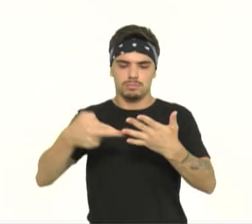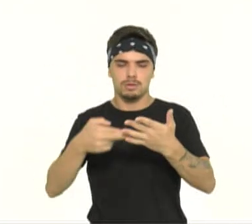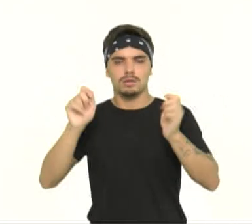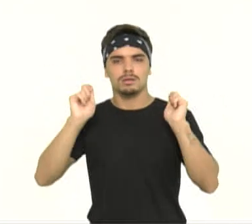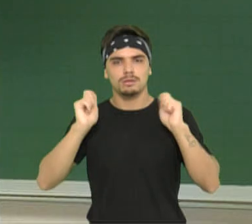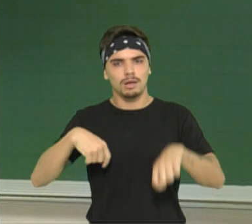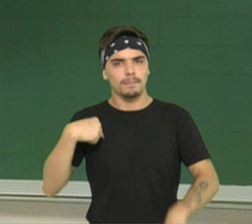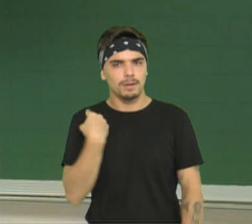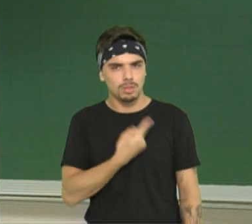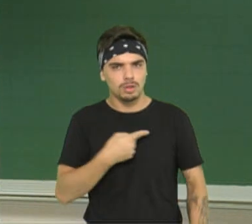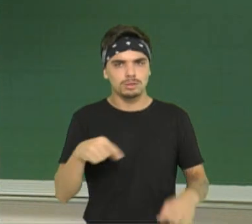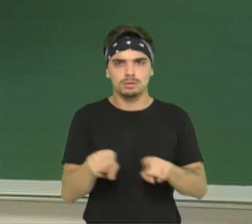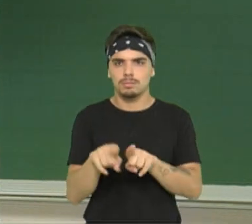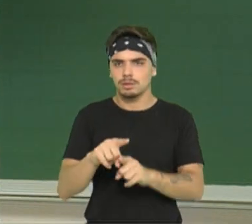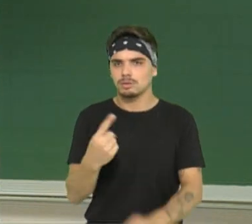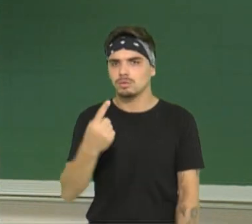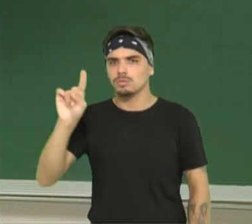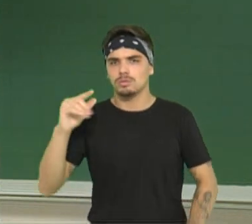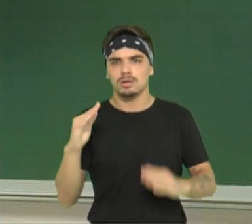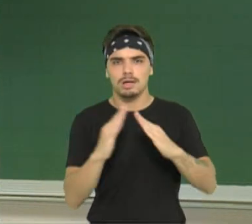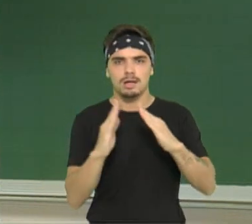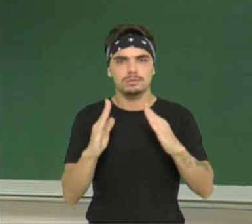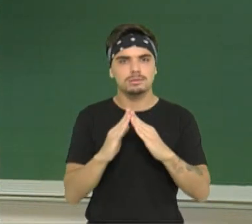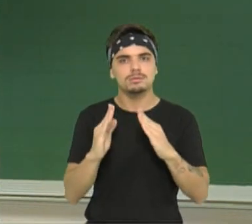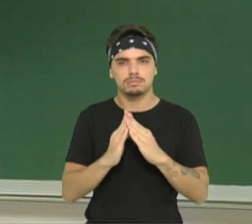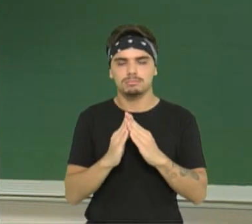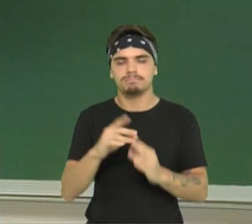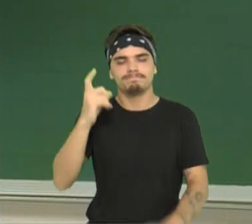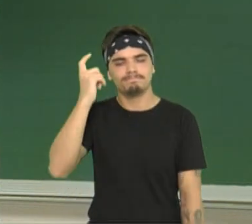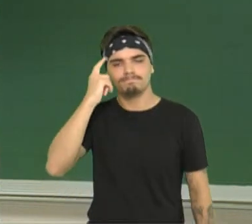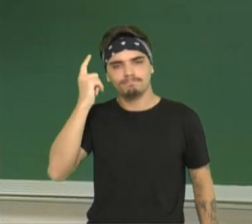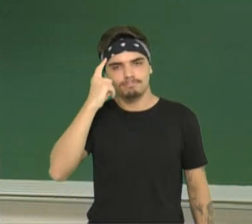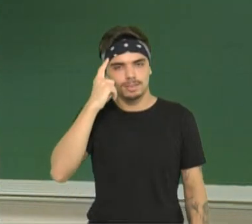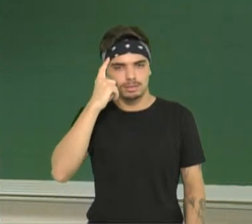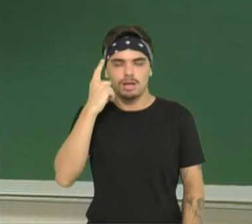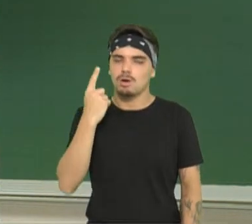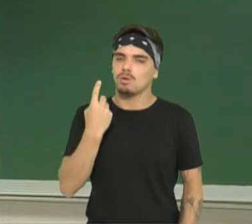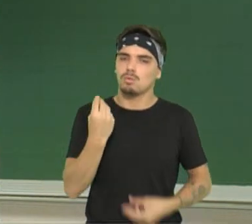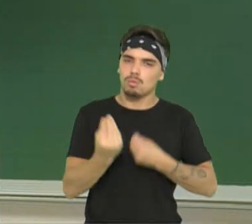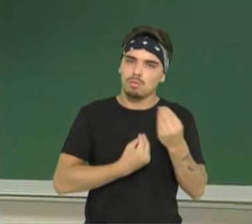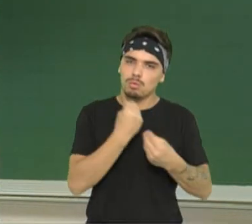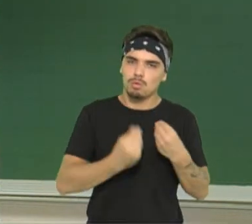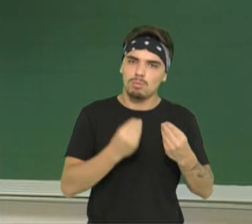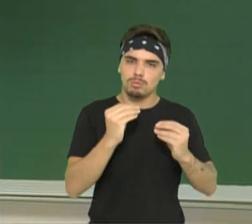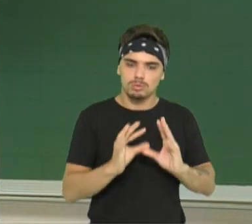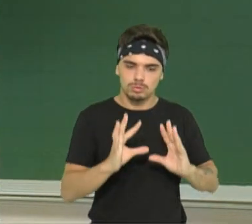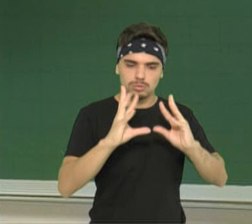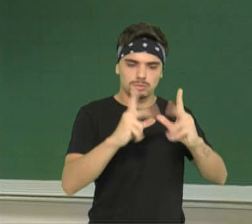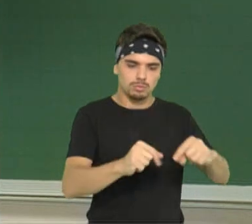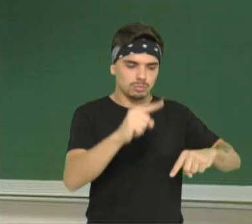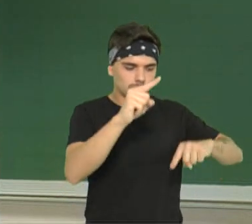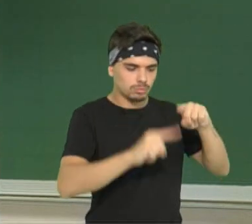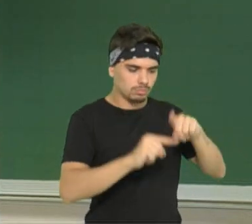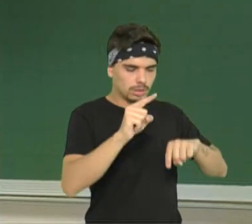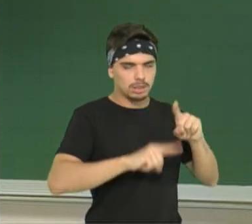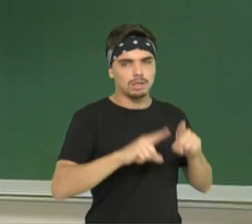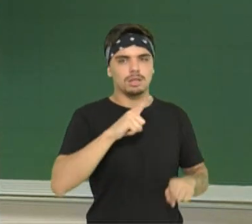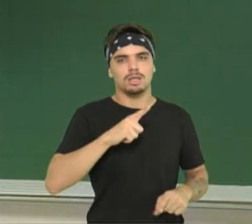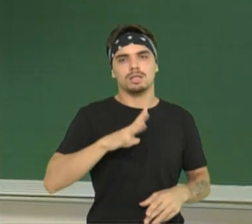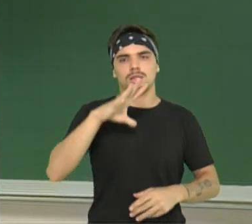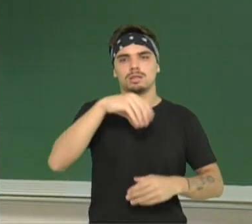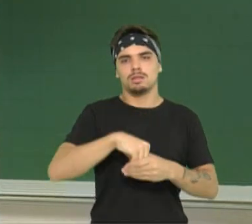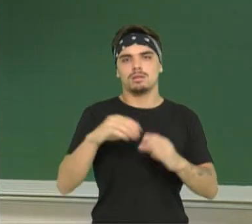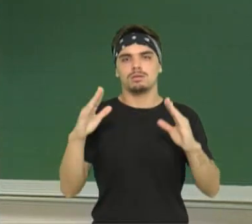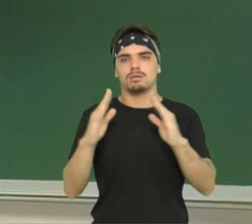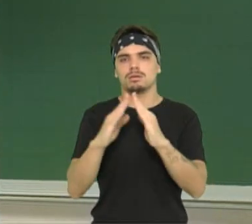nós, individualmente na nossa casa. Pensar se todos os nossos objetos que temos dentro da nossa